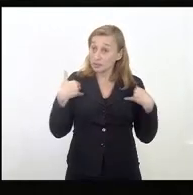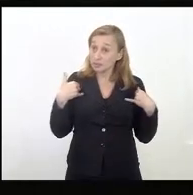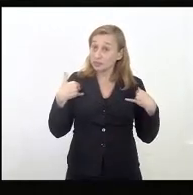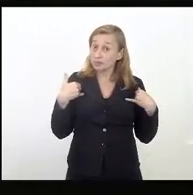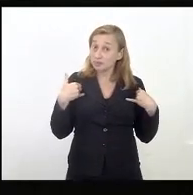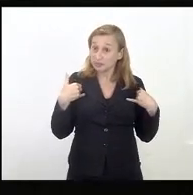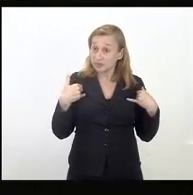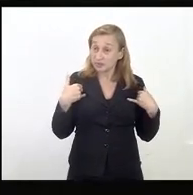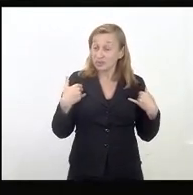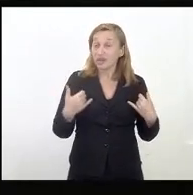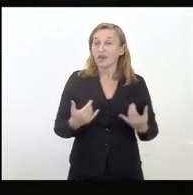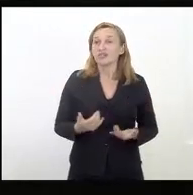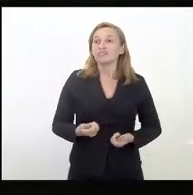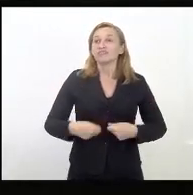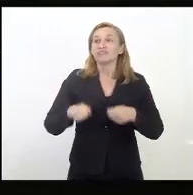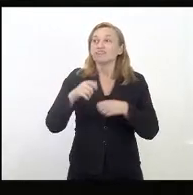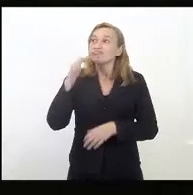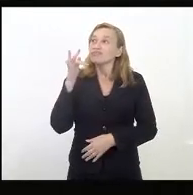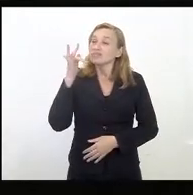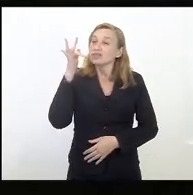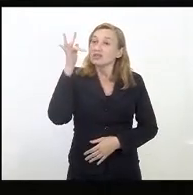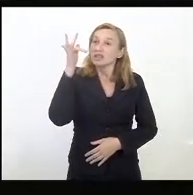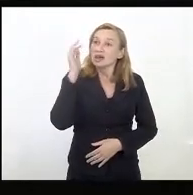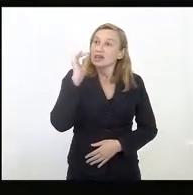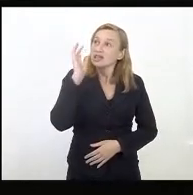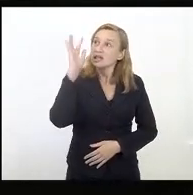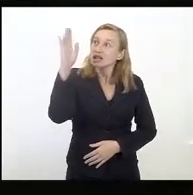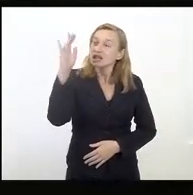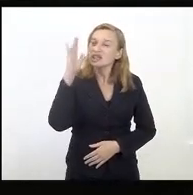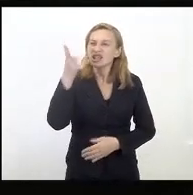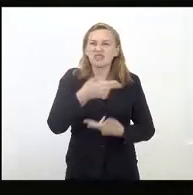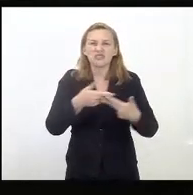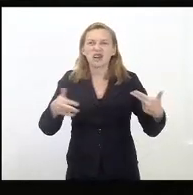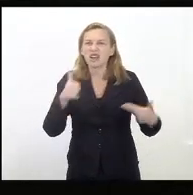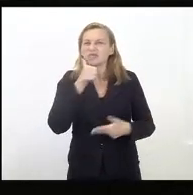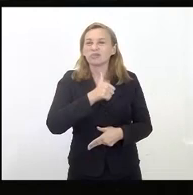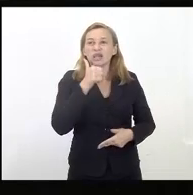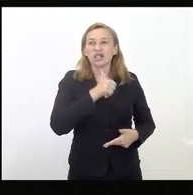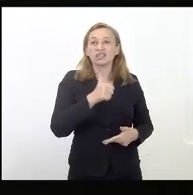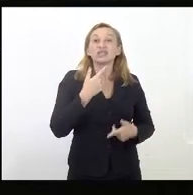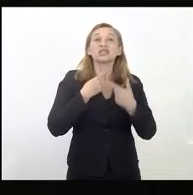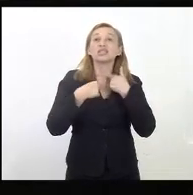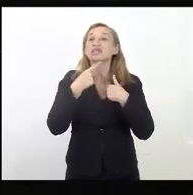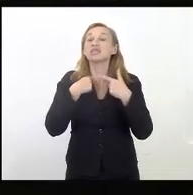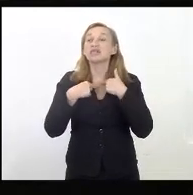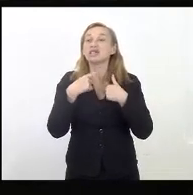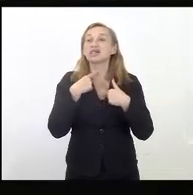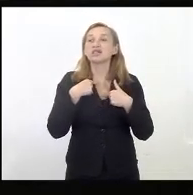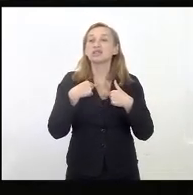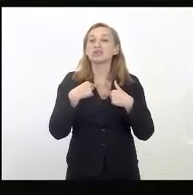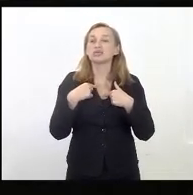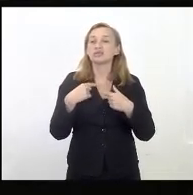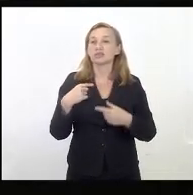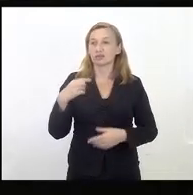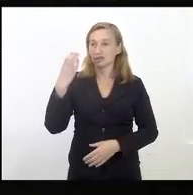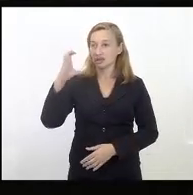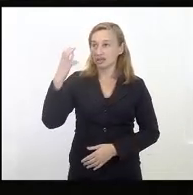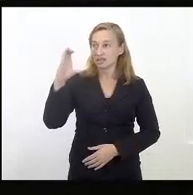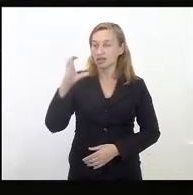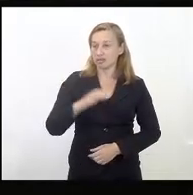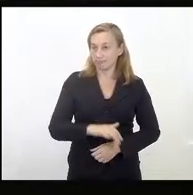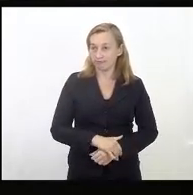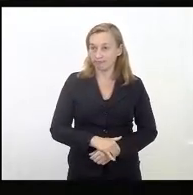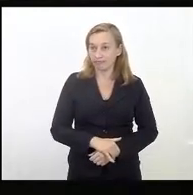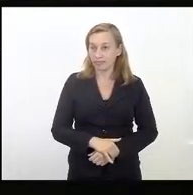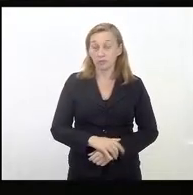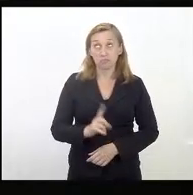joga a luz na esperança de muitas meninas e mulheres que desejam estar na ciência nós nem tínhamos